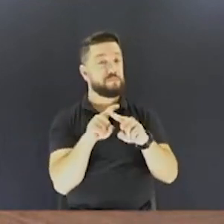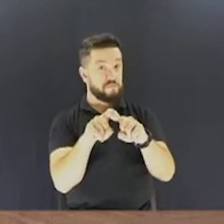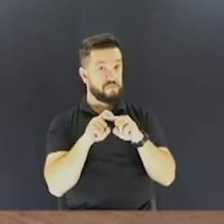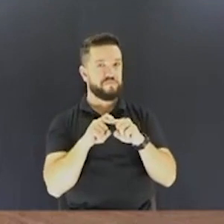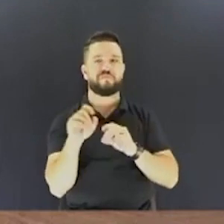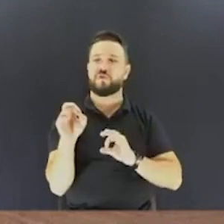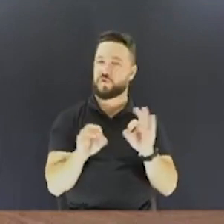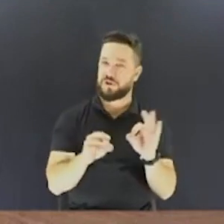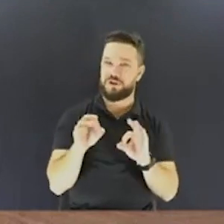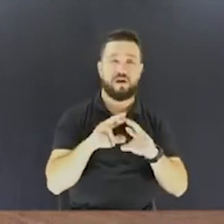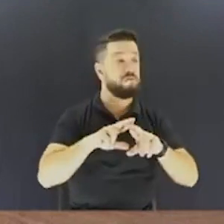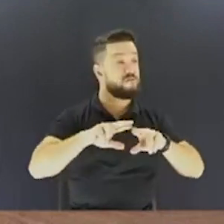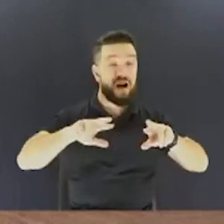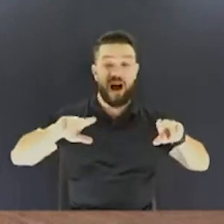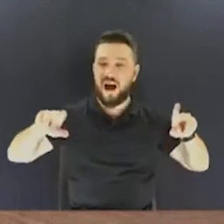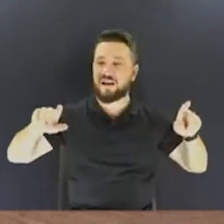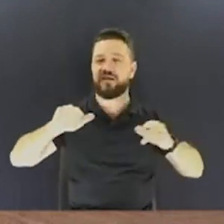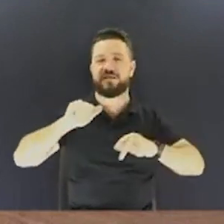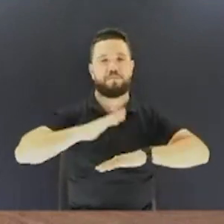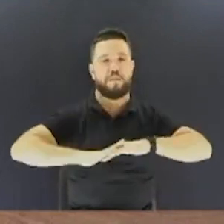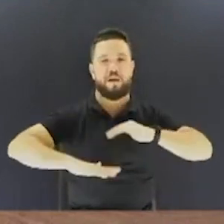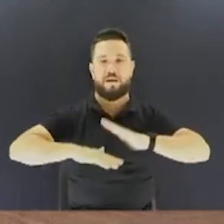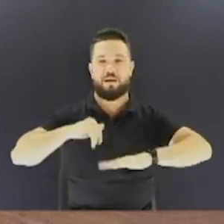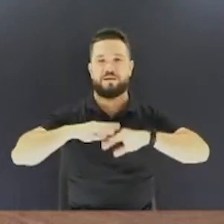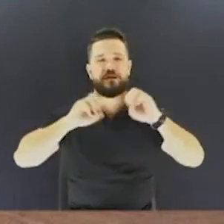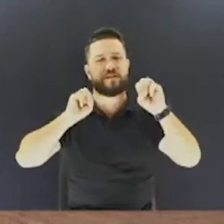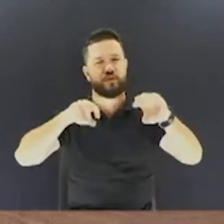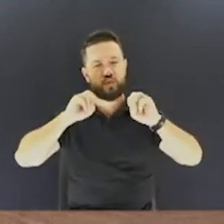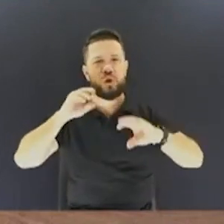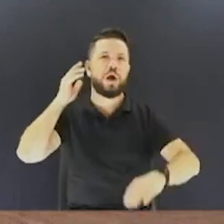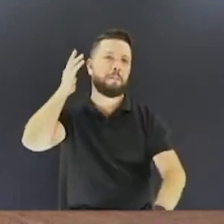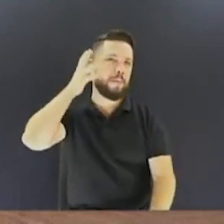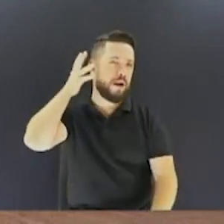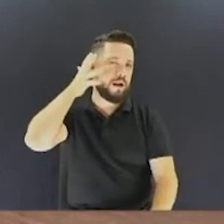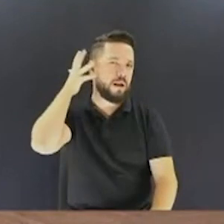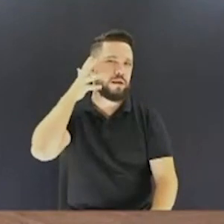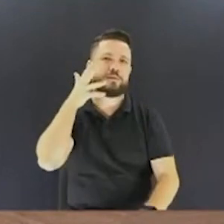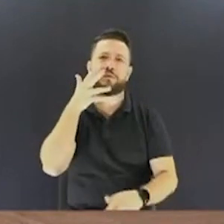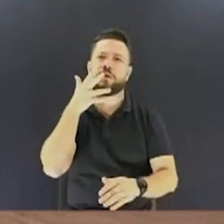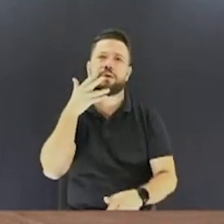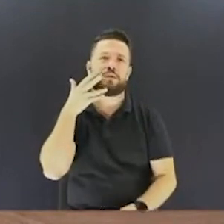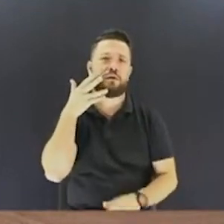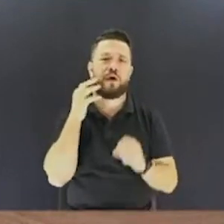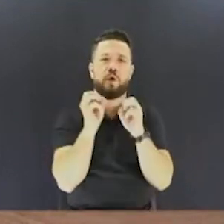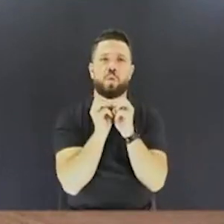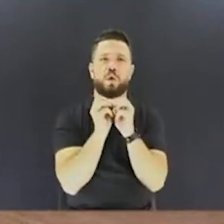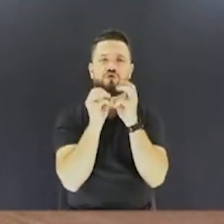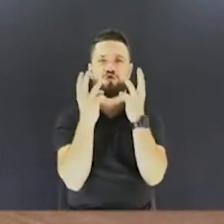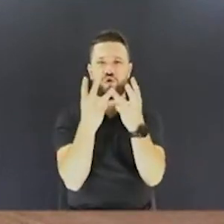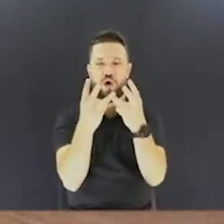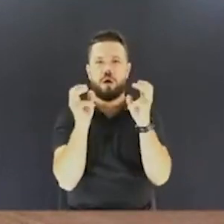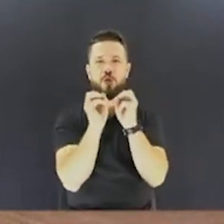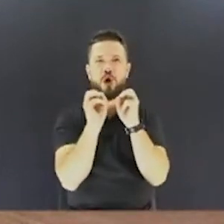educativas de conscientização, tais como os palestras, seminários, workshops e eventos. O objetivo dessas atividades